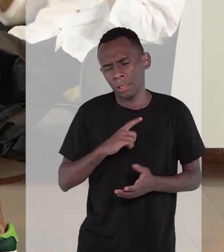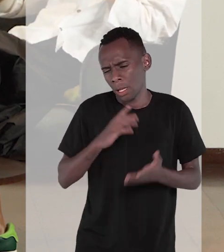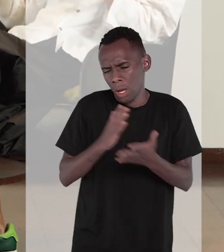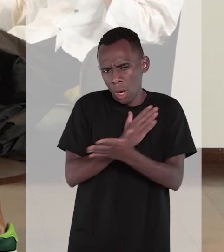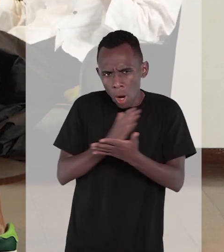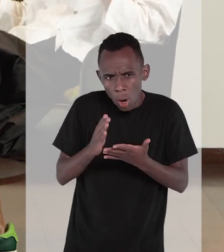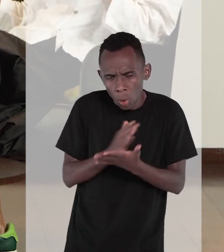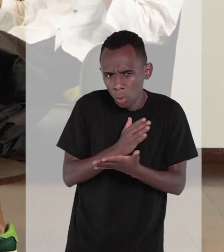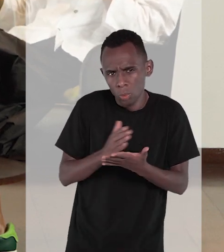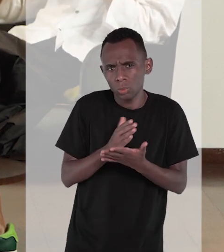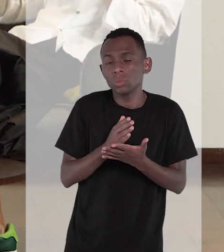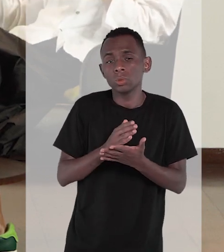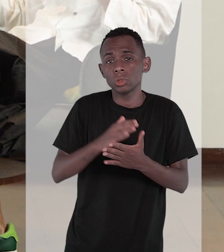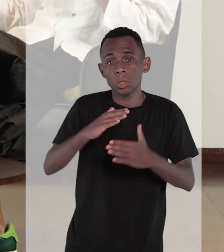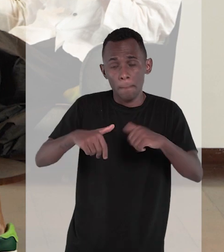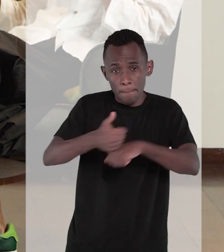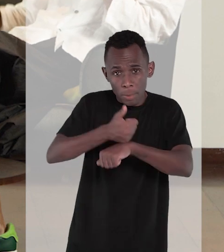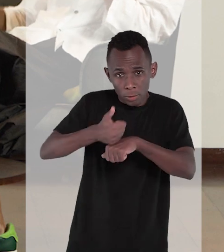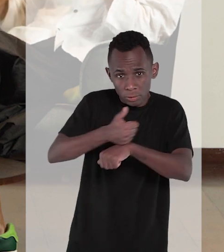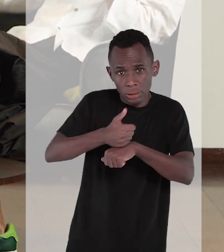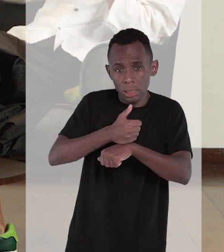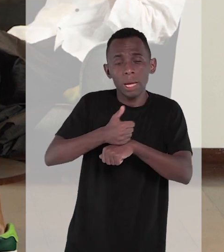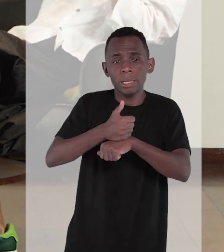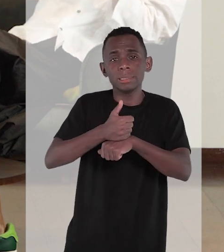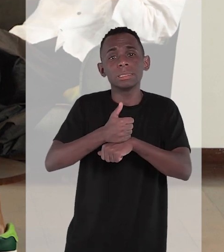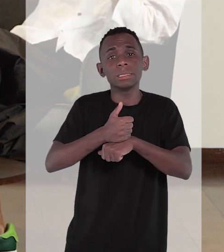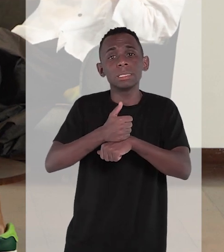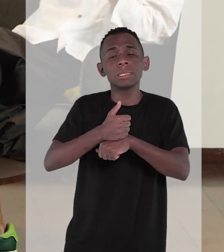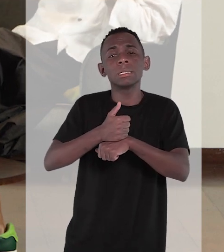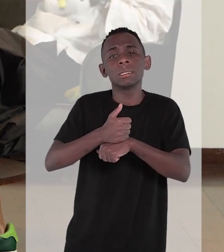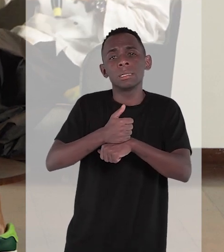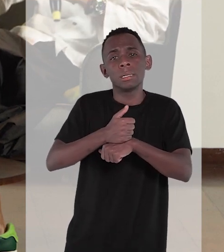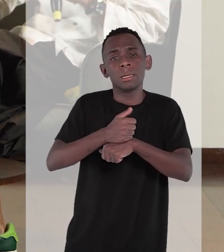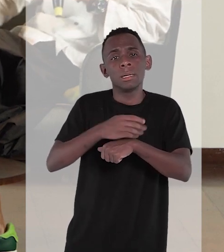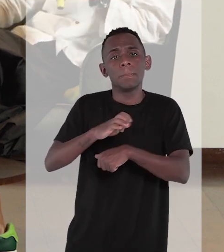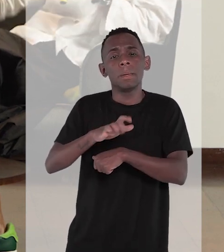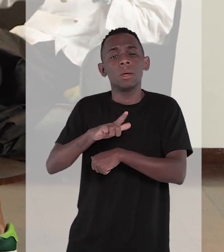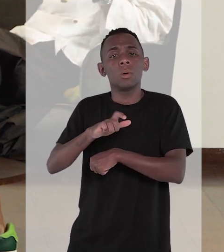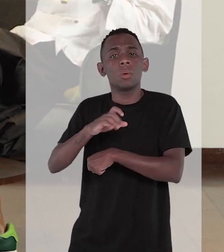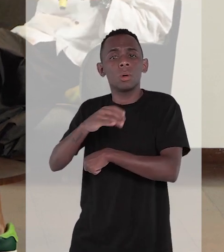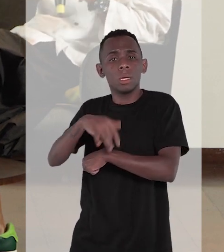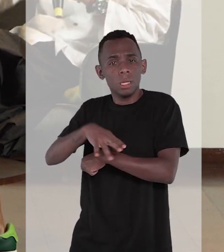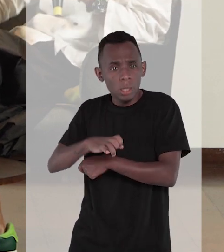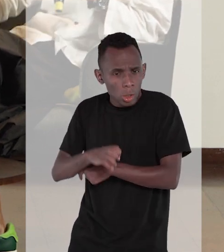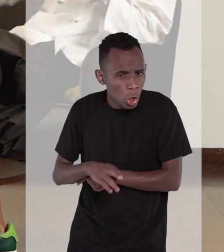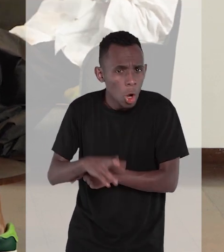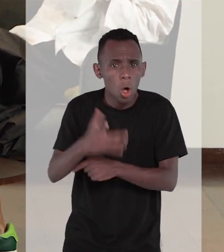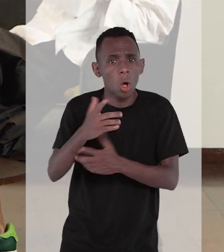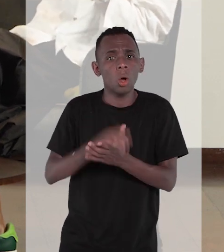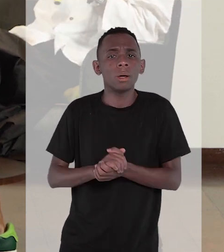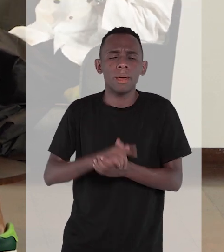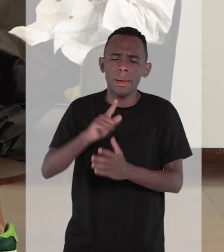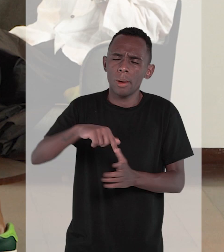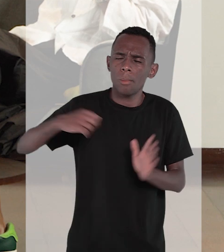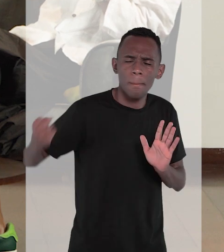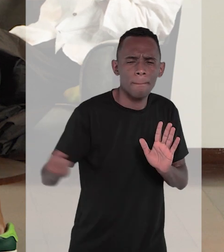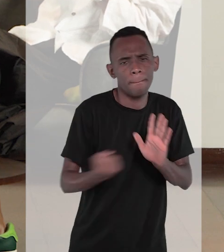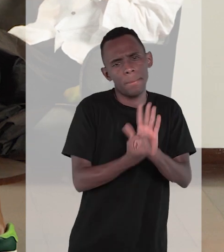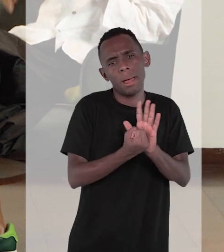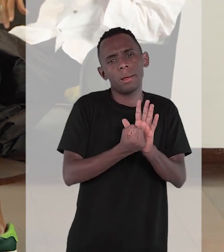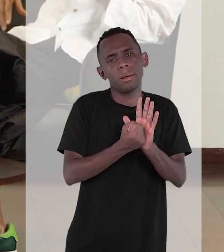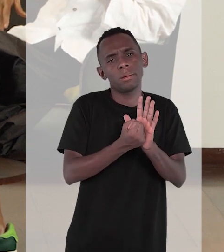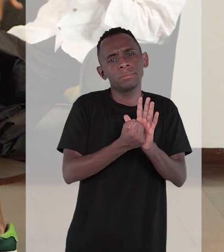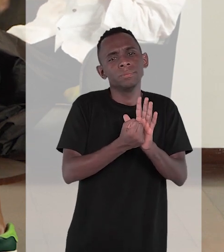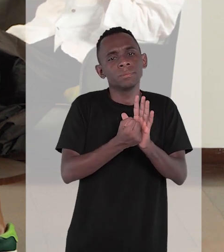Né? Tem alguns compositores assim. Belchior é assim, né? As letras dele parece que caem da partitura e continuam, né? Uma